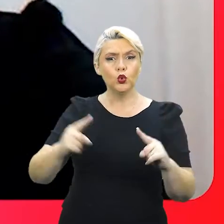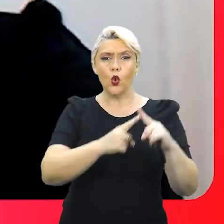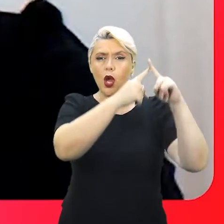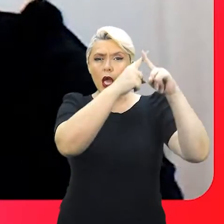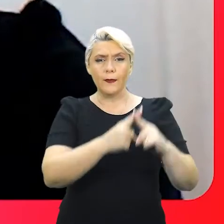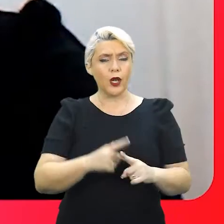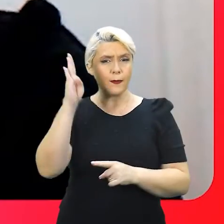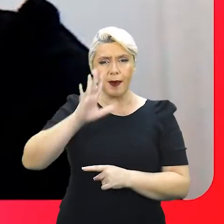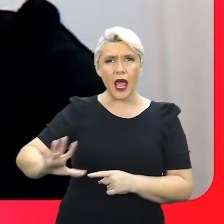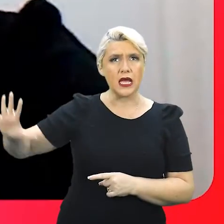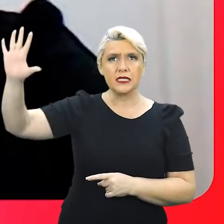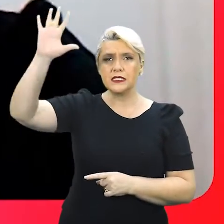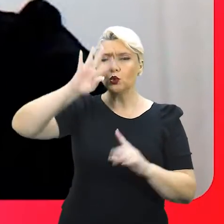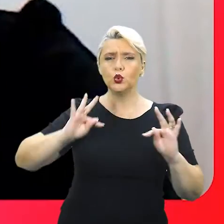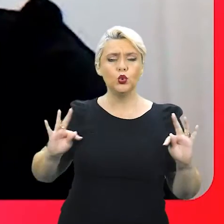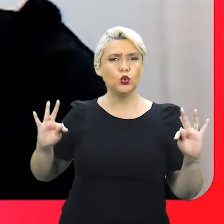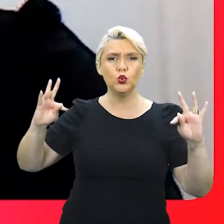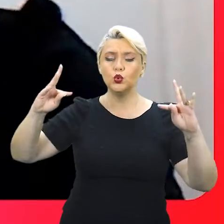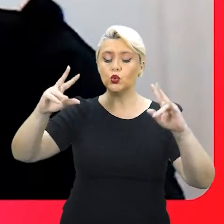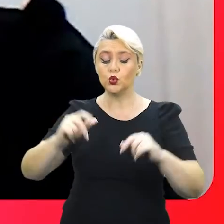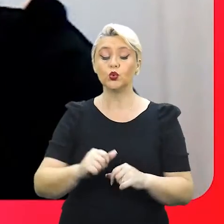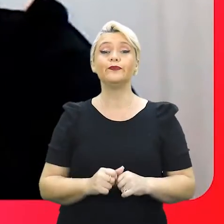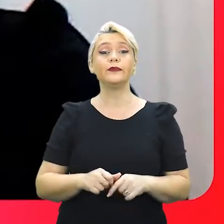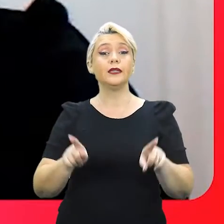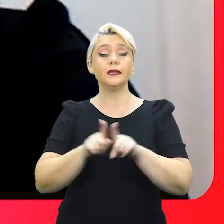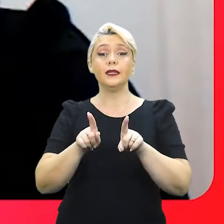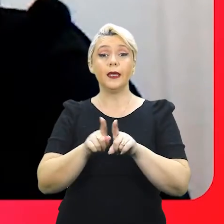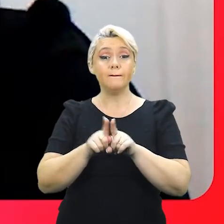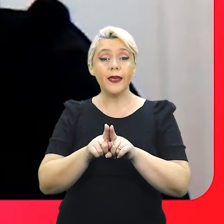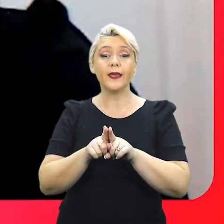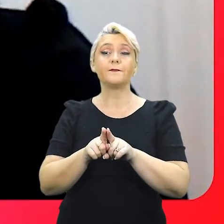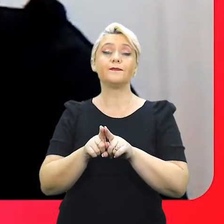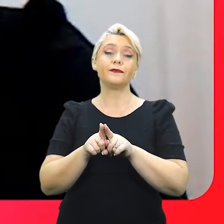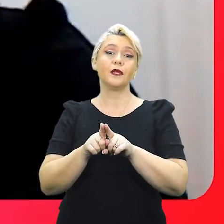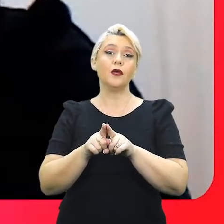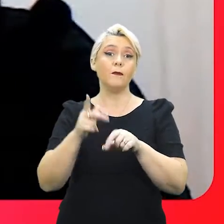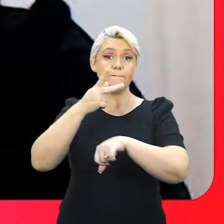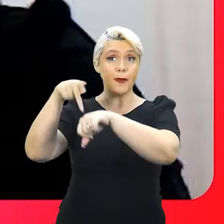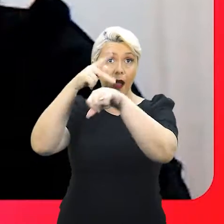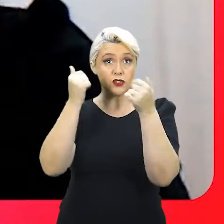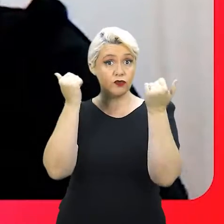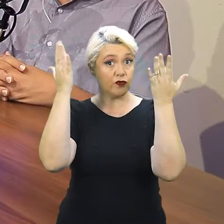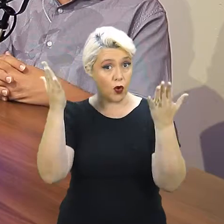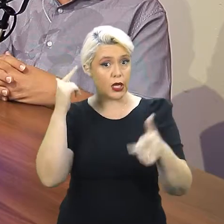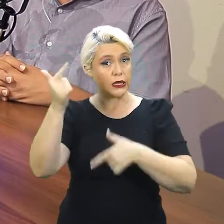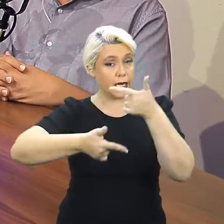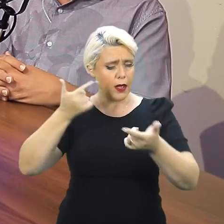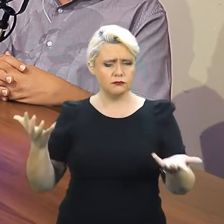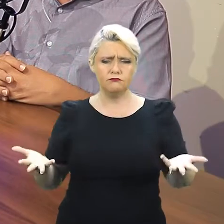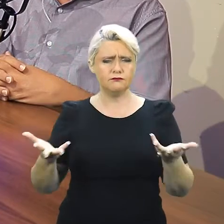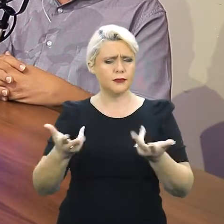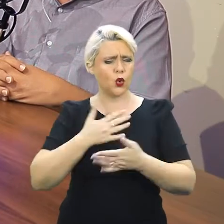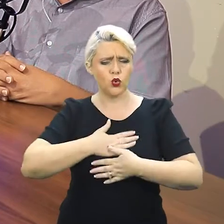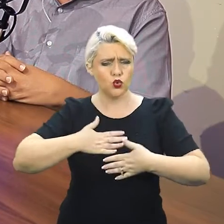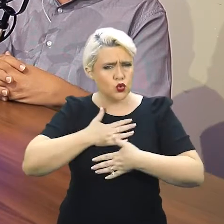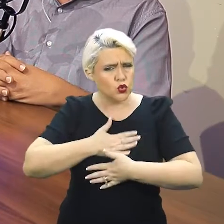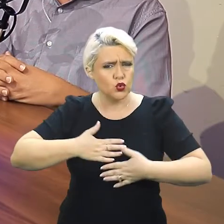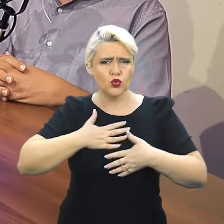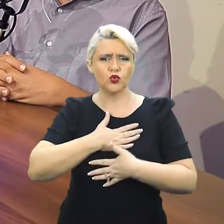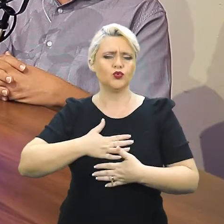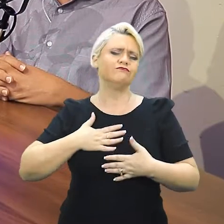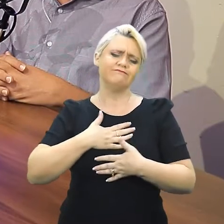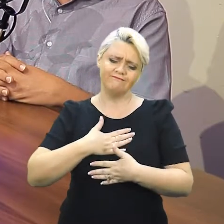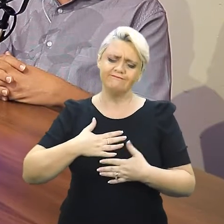do Brasil, todos os uhum. campeonatos, também os campeonatos do exterior. Era um trabalho bonito, gostoso,